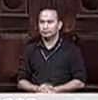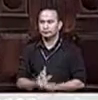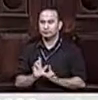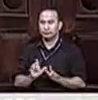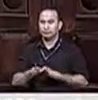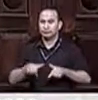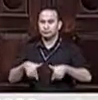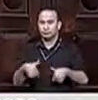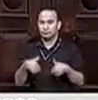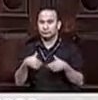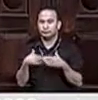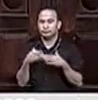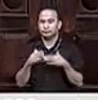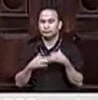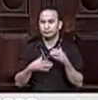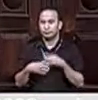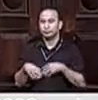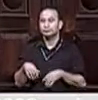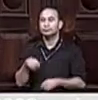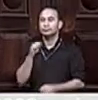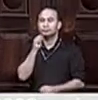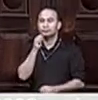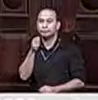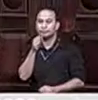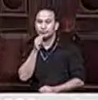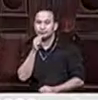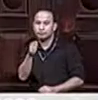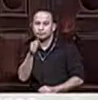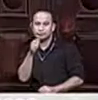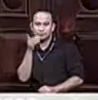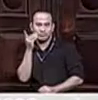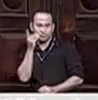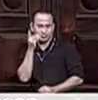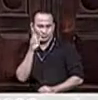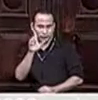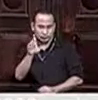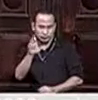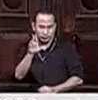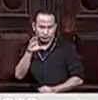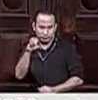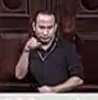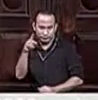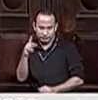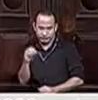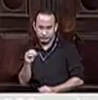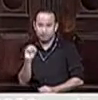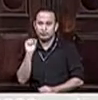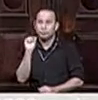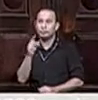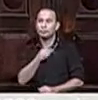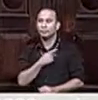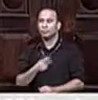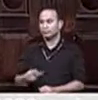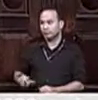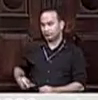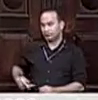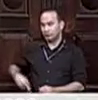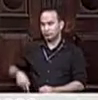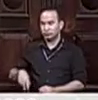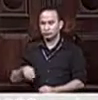função de uma entrevista, deputada Lucinha, que o presidente da casa, Jorge